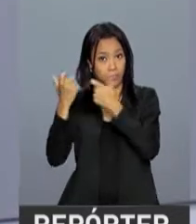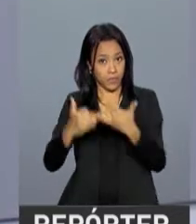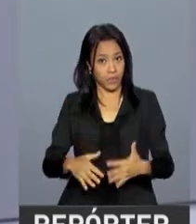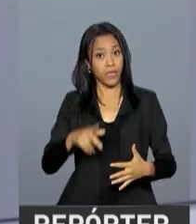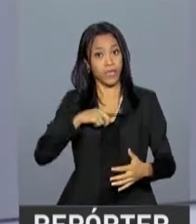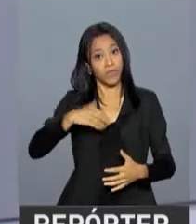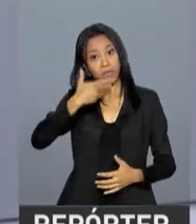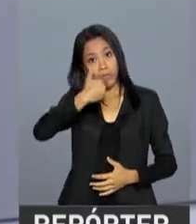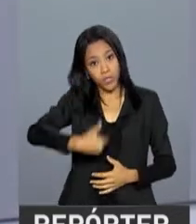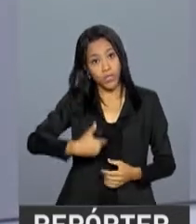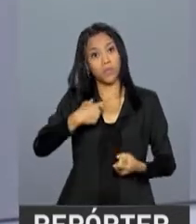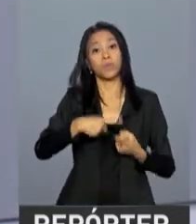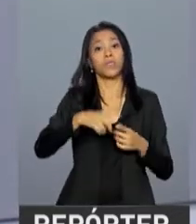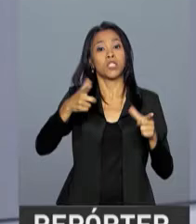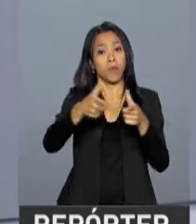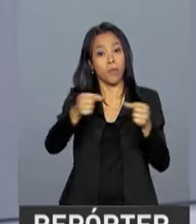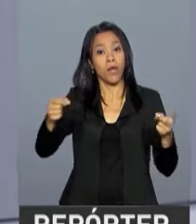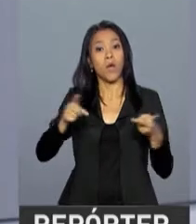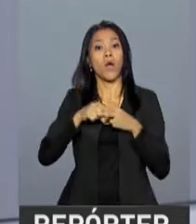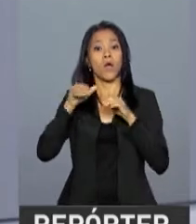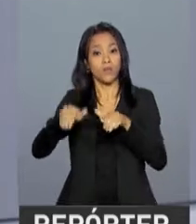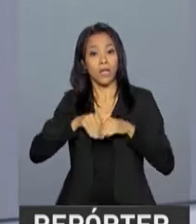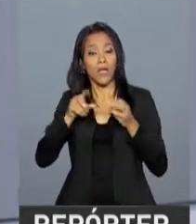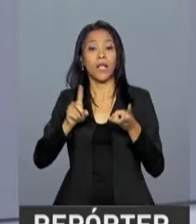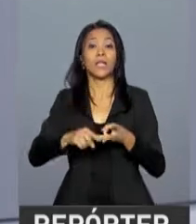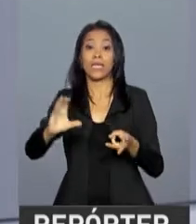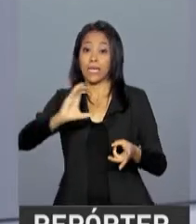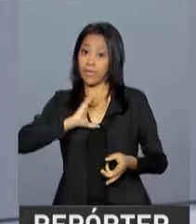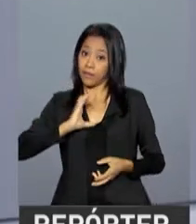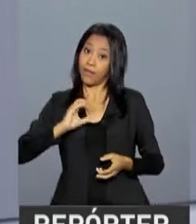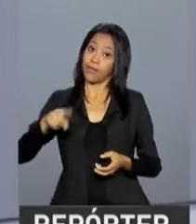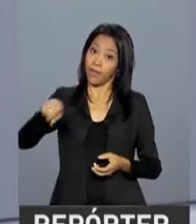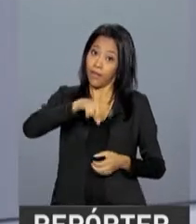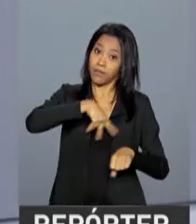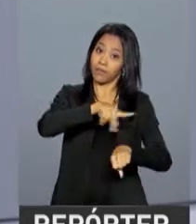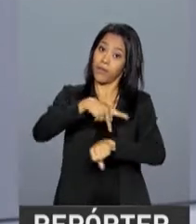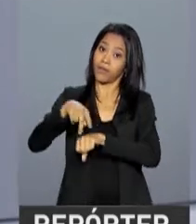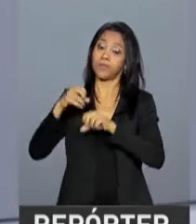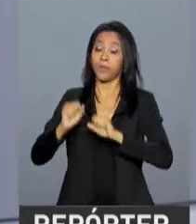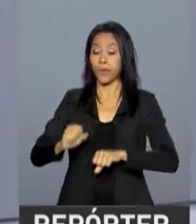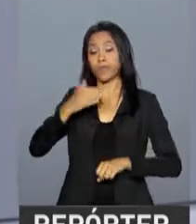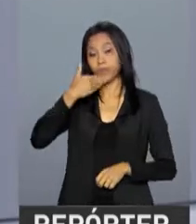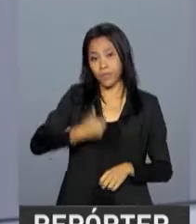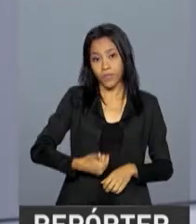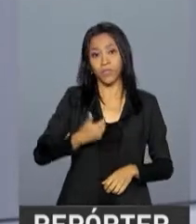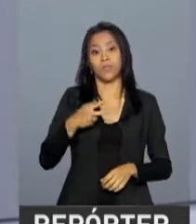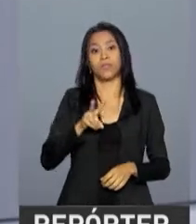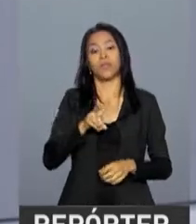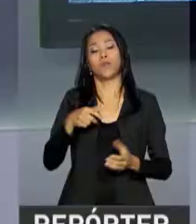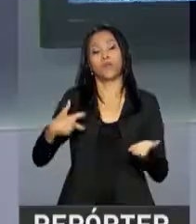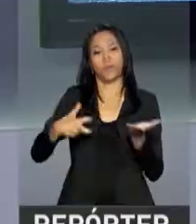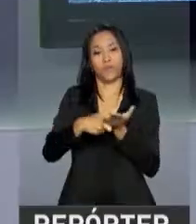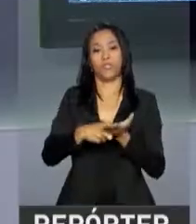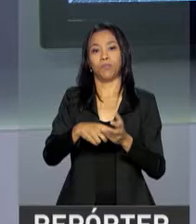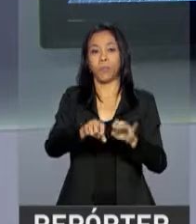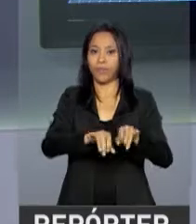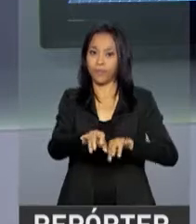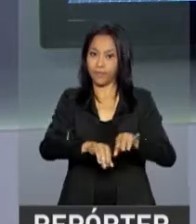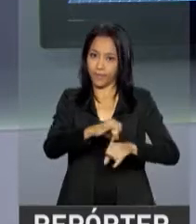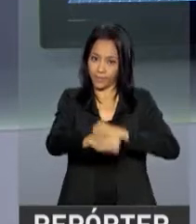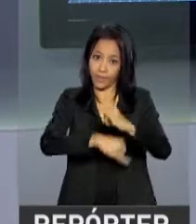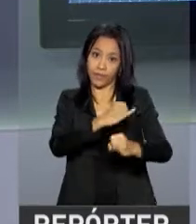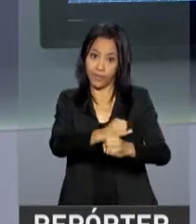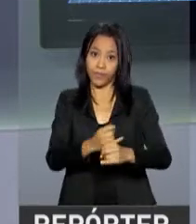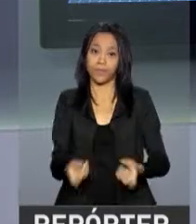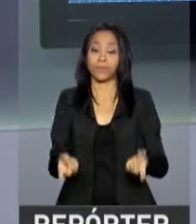por turistas do Japão, Austrália e Canadá, países que também podem solicitar o visto eletrônico. A